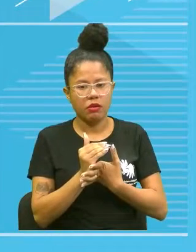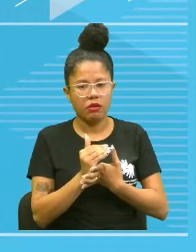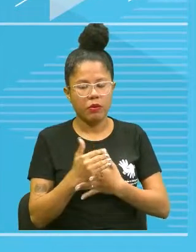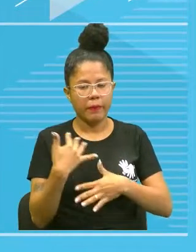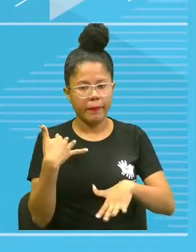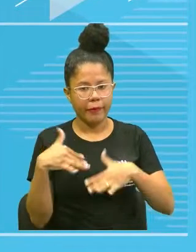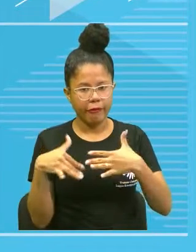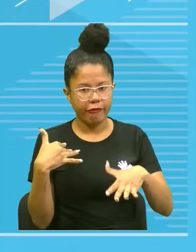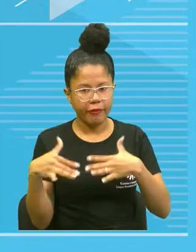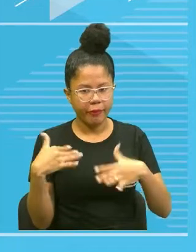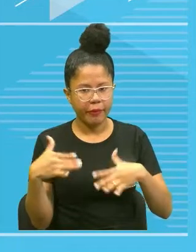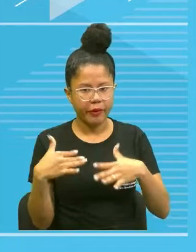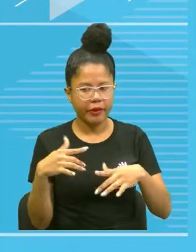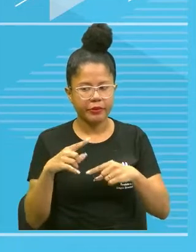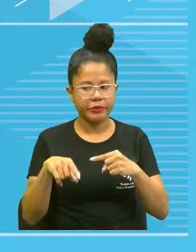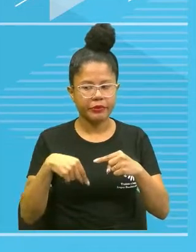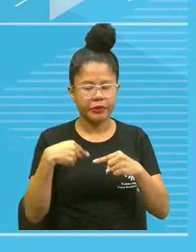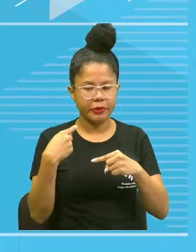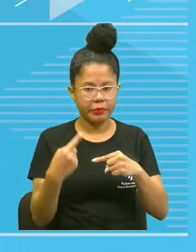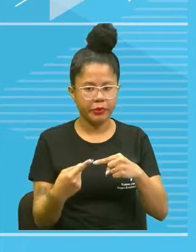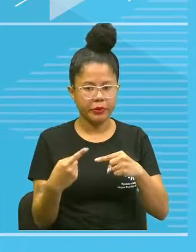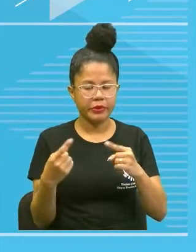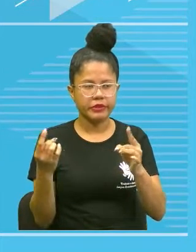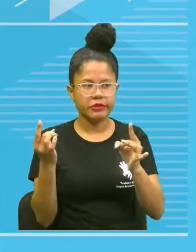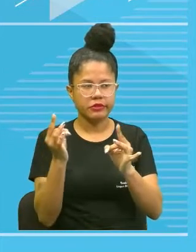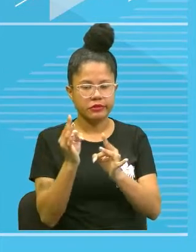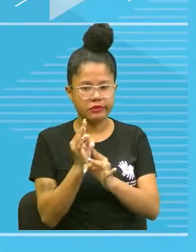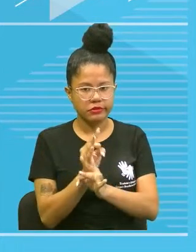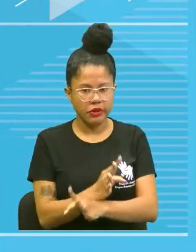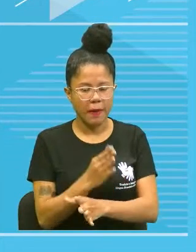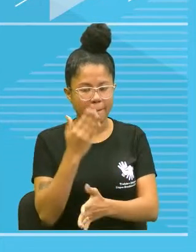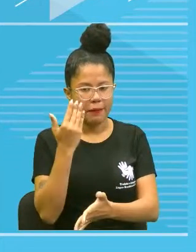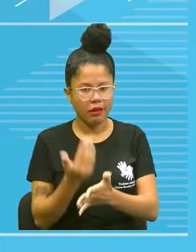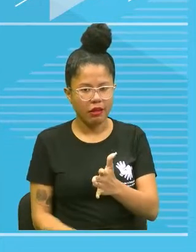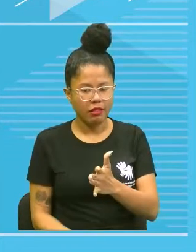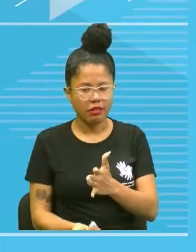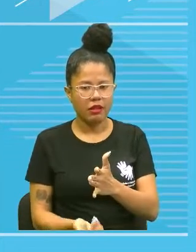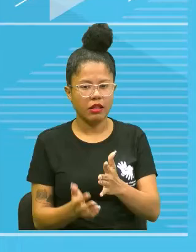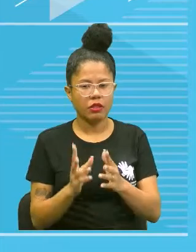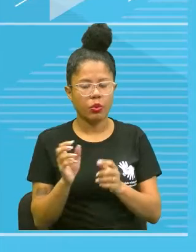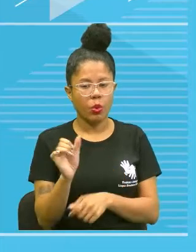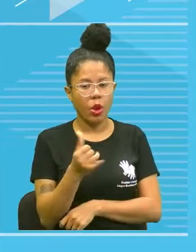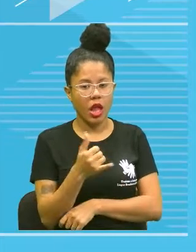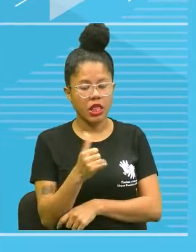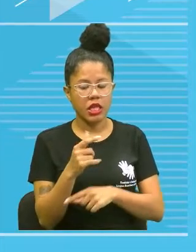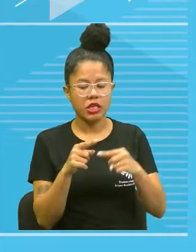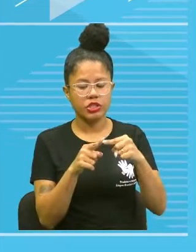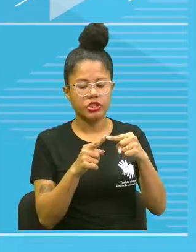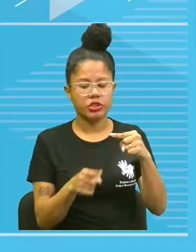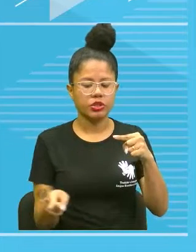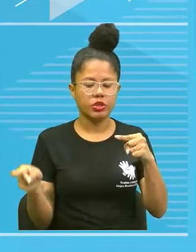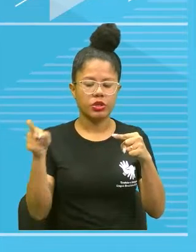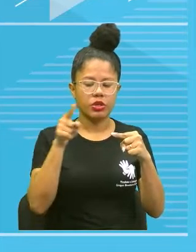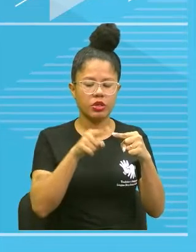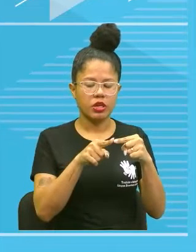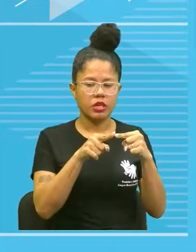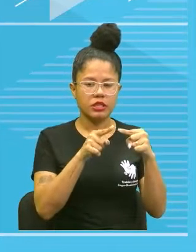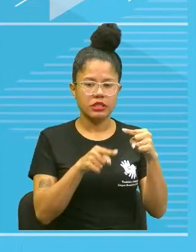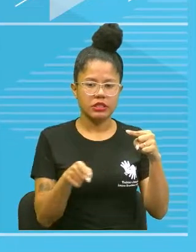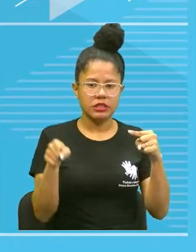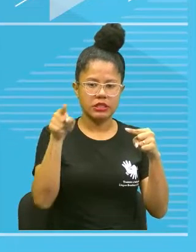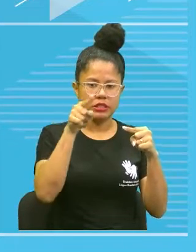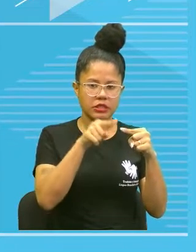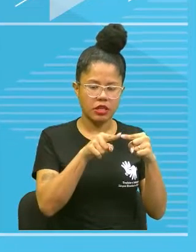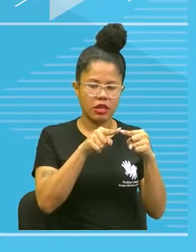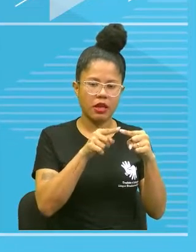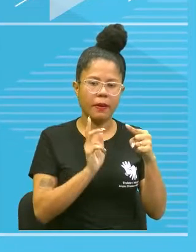trabalho e depois gastando para voltar ao ponto inicial, formando ciclos de transformações que vão